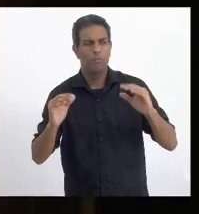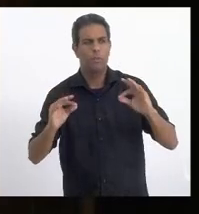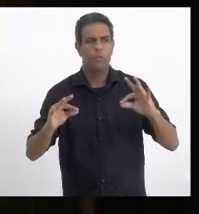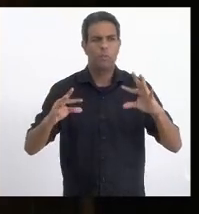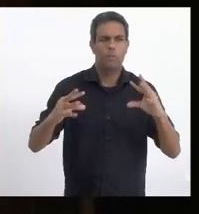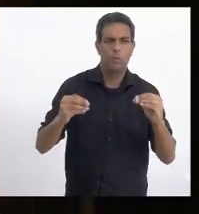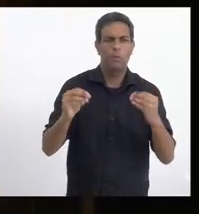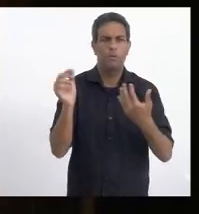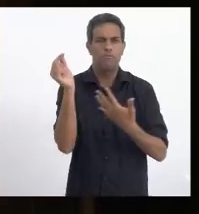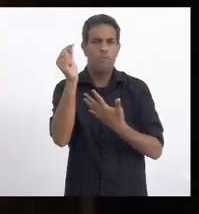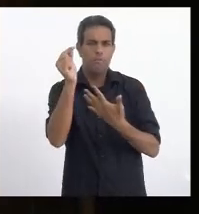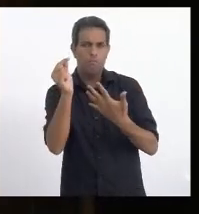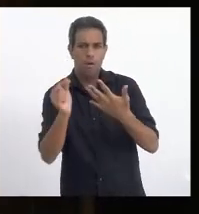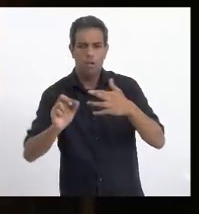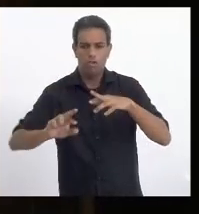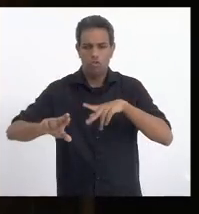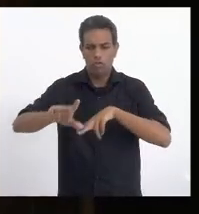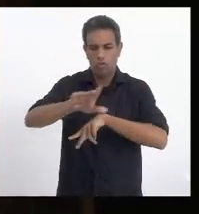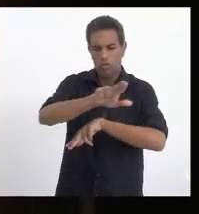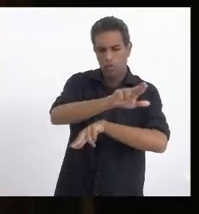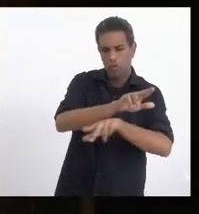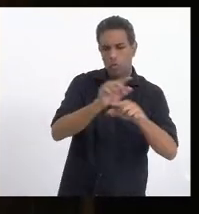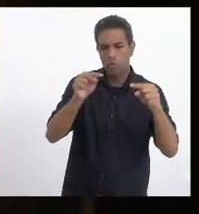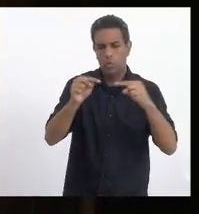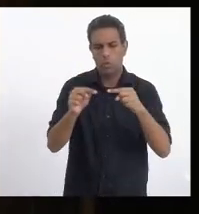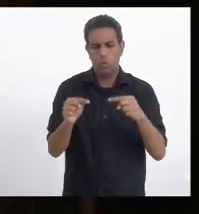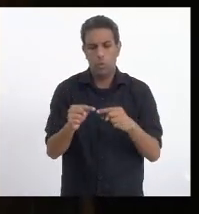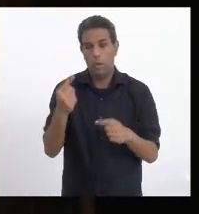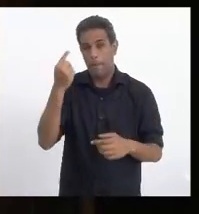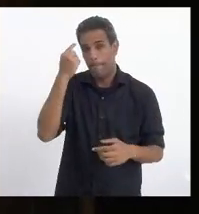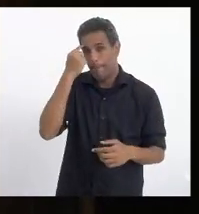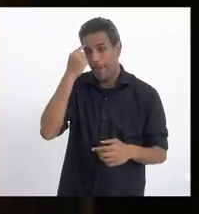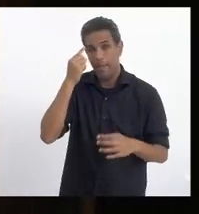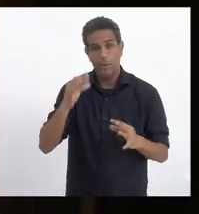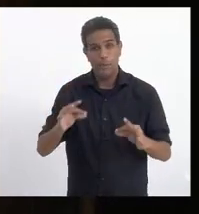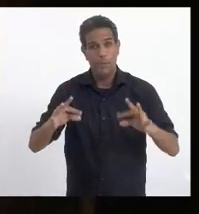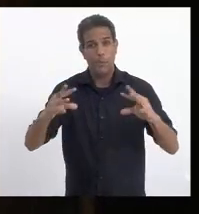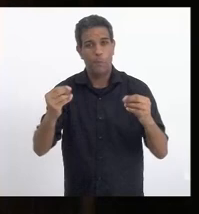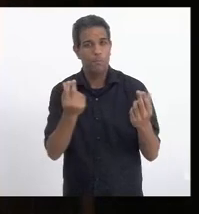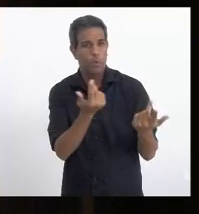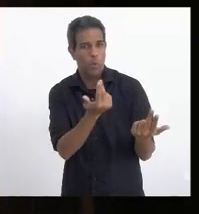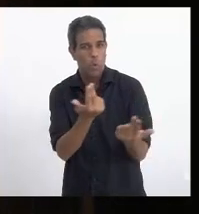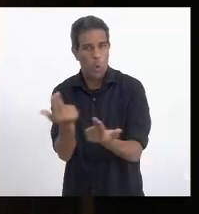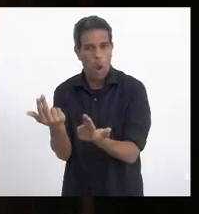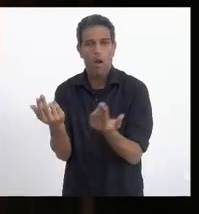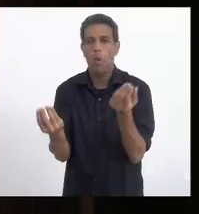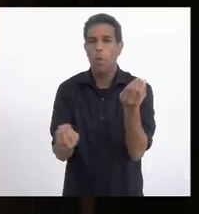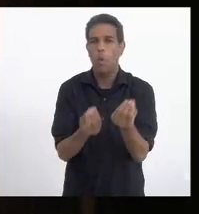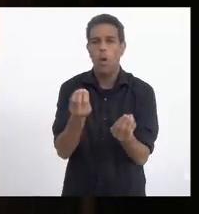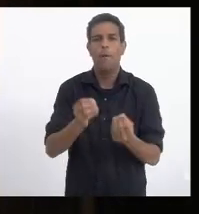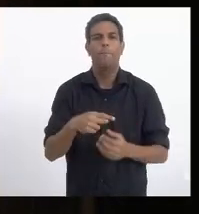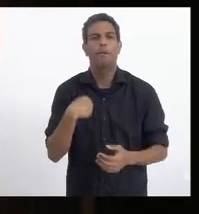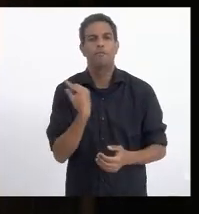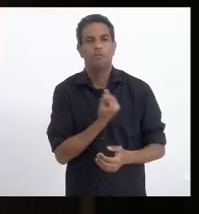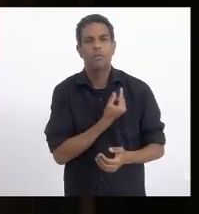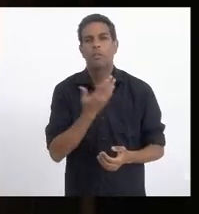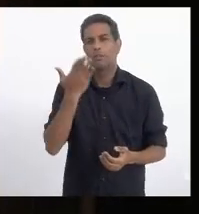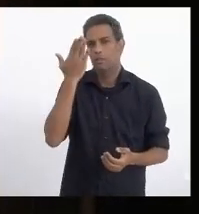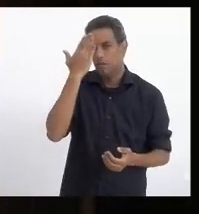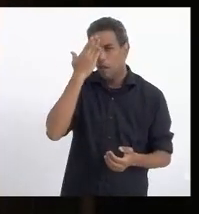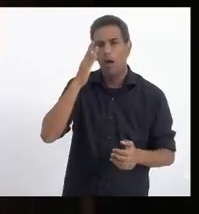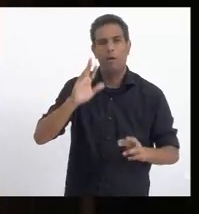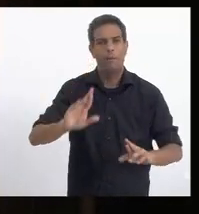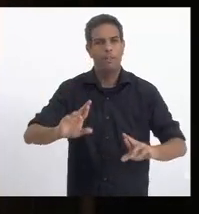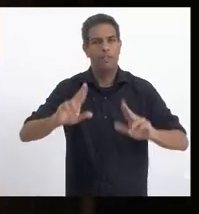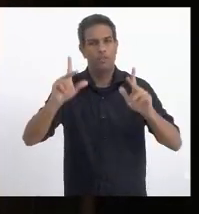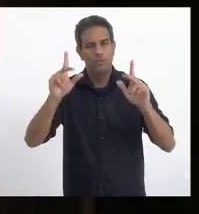outro o seu ordem um se é diferente do suor de os Isso é o que eu penso eu acho que todos aqui pensam mesmo nós sabemos as dificuldades